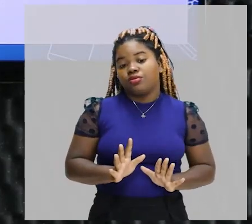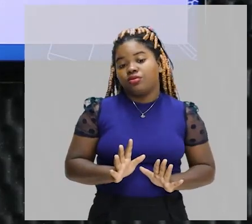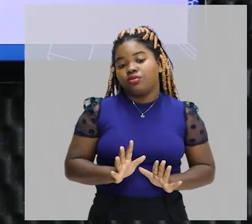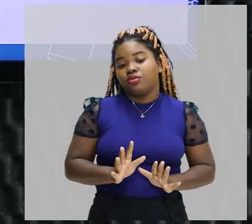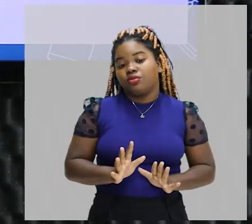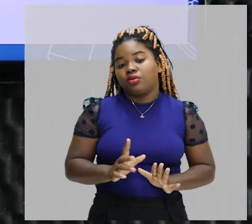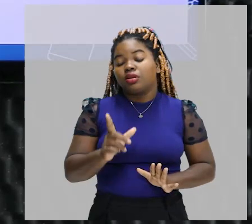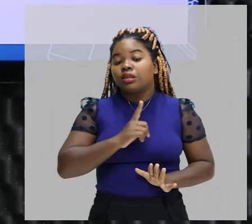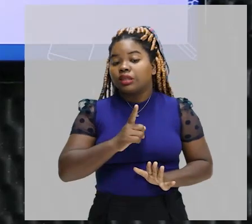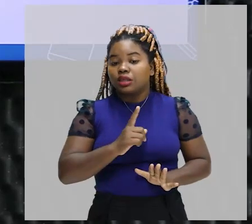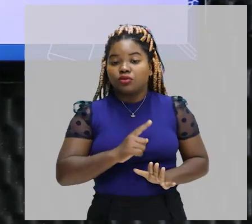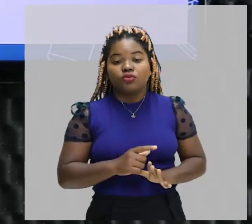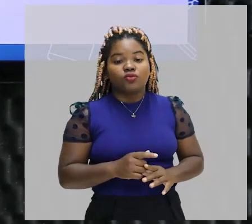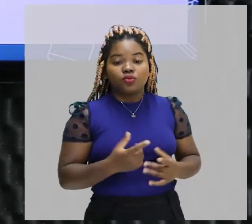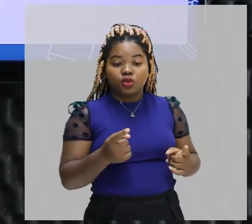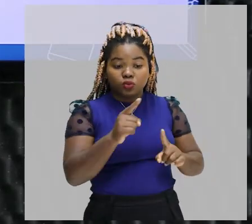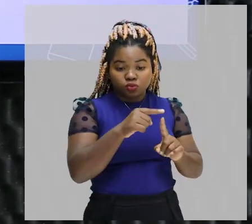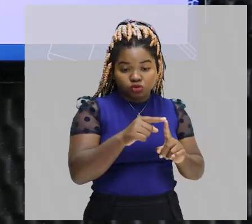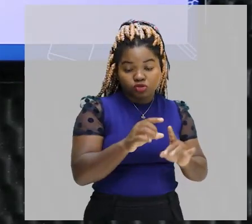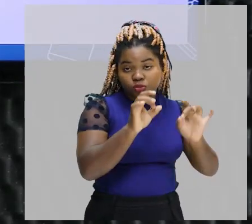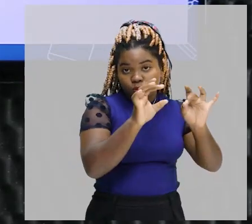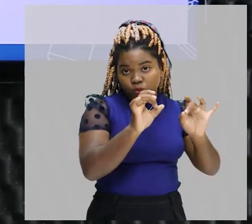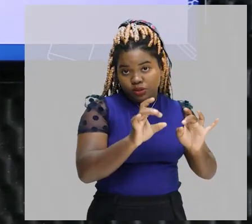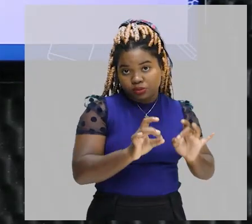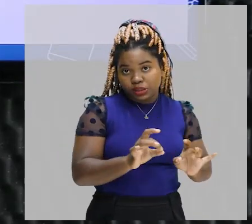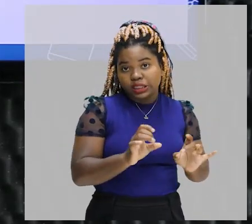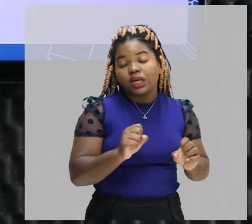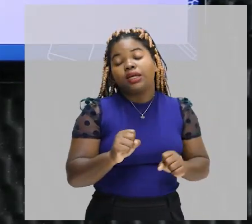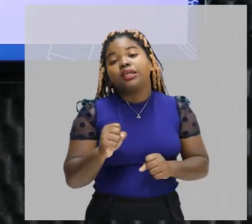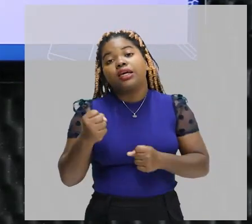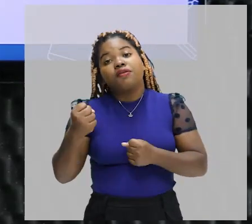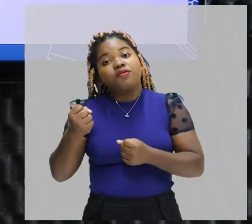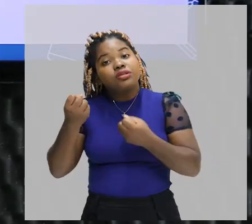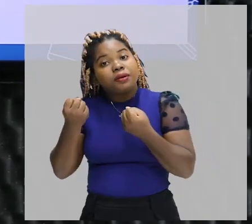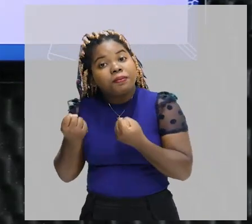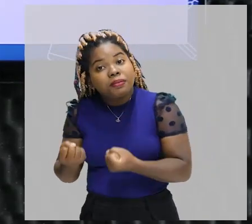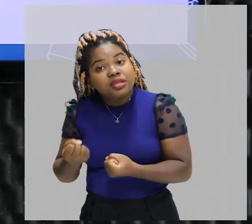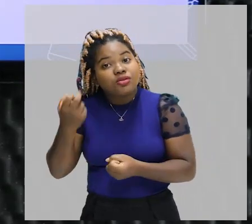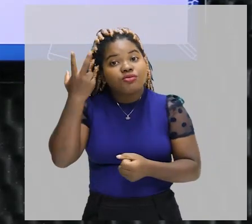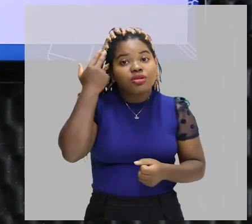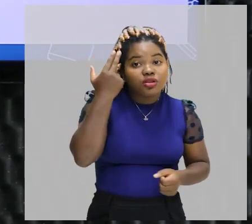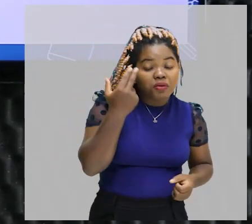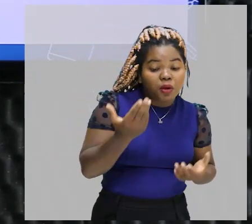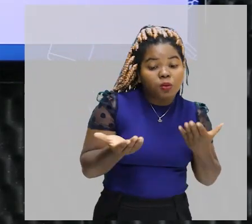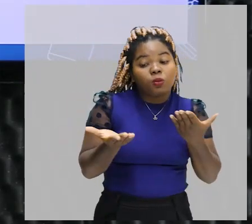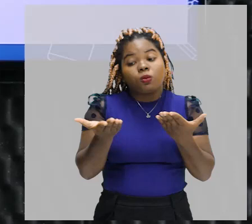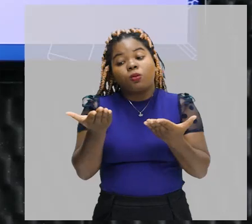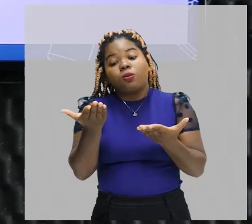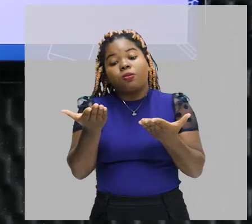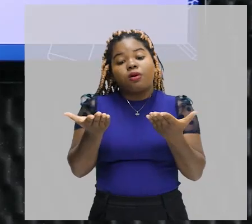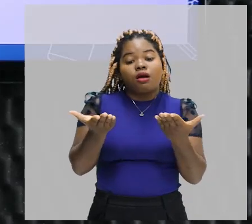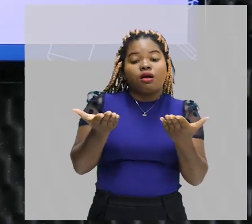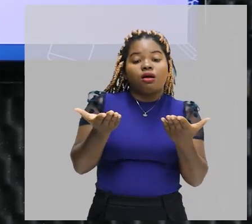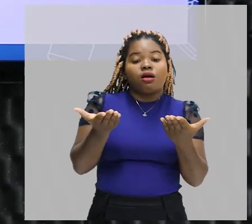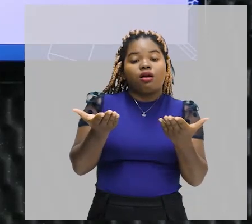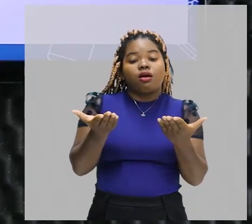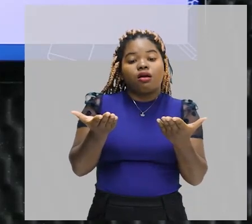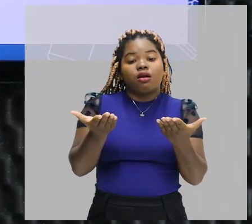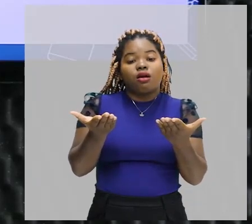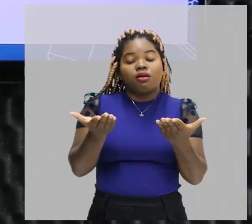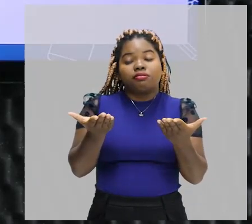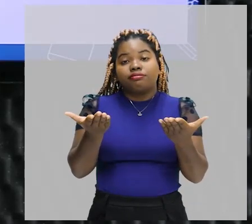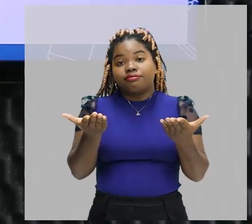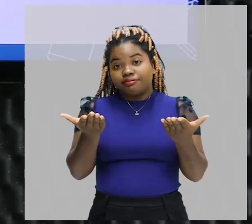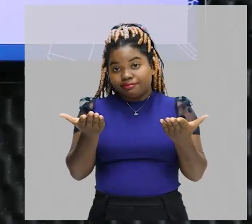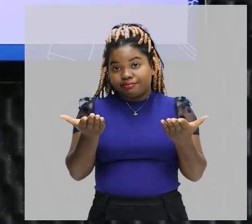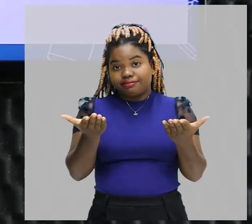caso especial, né, em que as forças peso e normal se equilibram, certo? É um corpo sobre uma